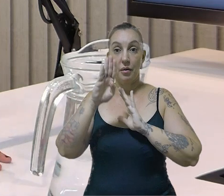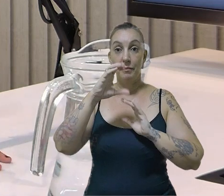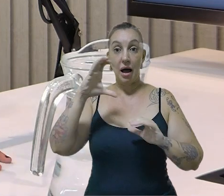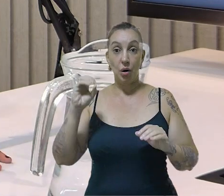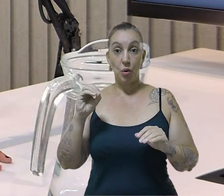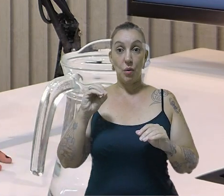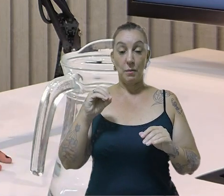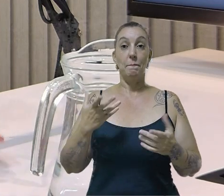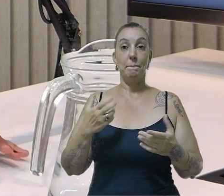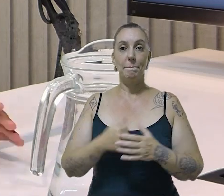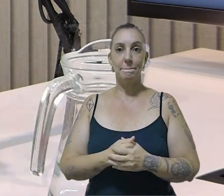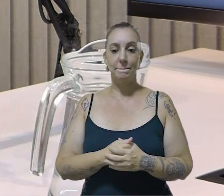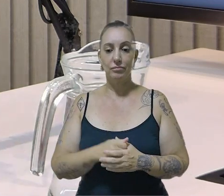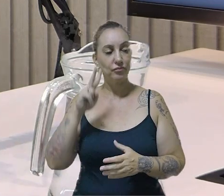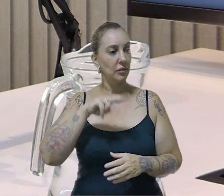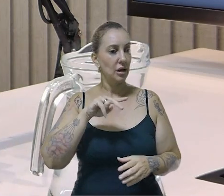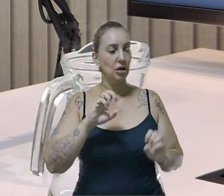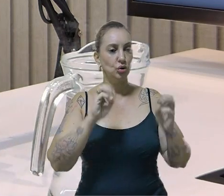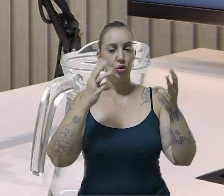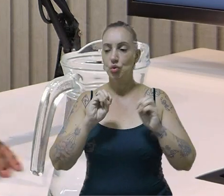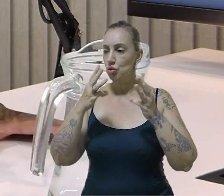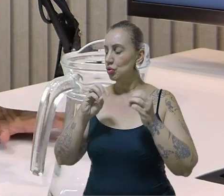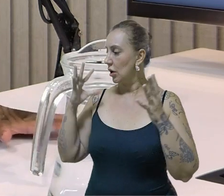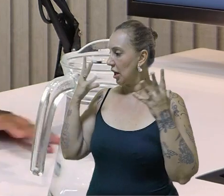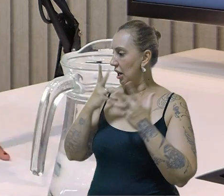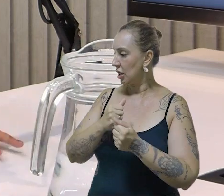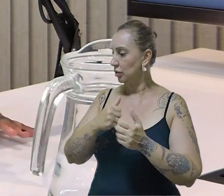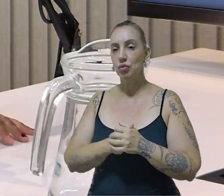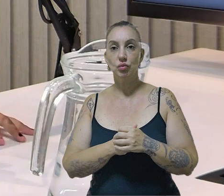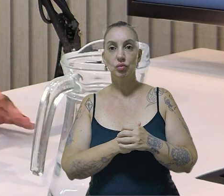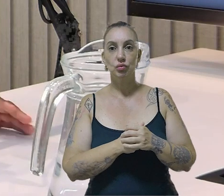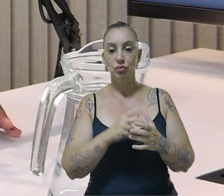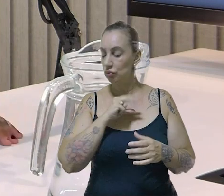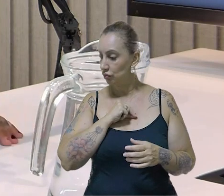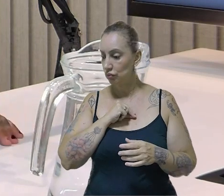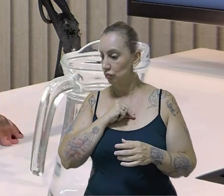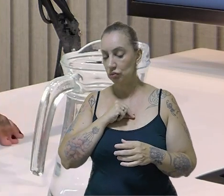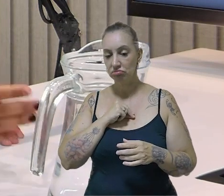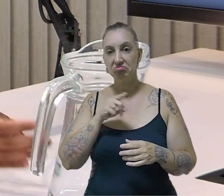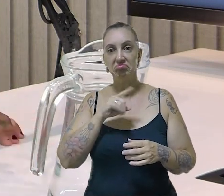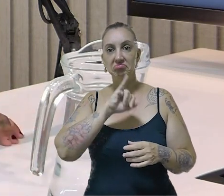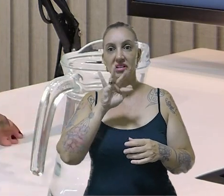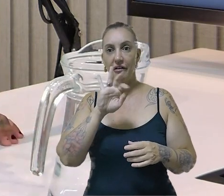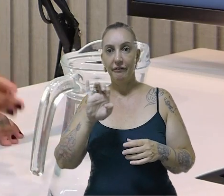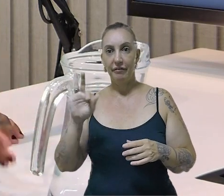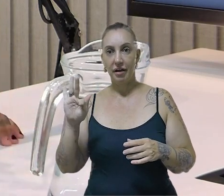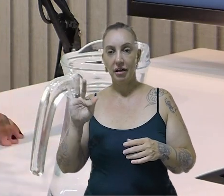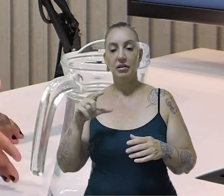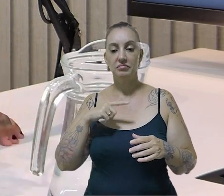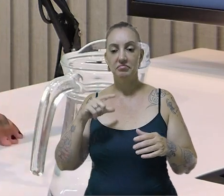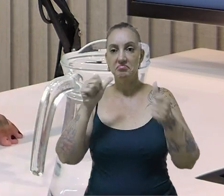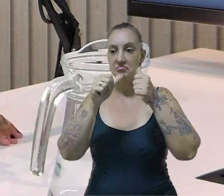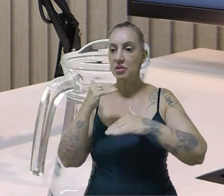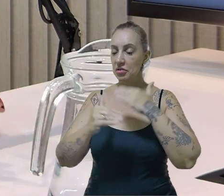sabe tipo Hum você olha todos os shows do Baco são lindos e E aí você fala pô o Jeff tem uma estética um processo